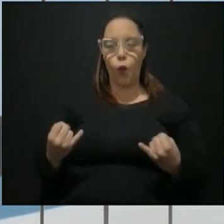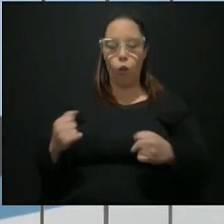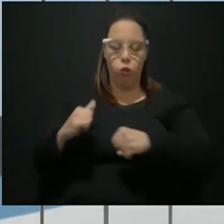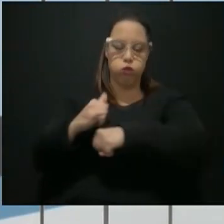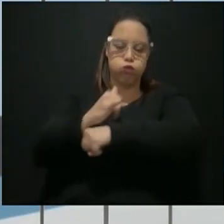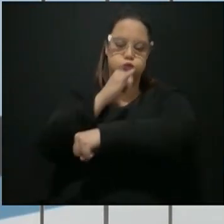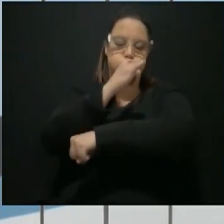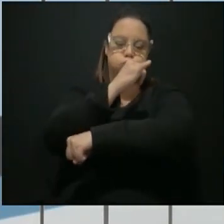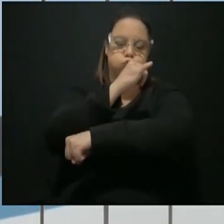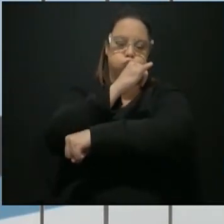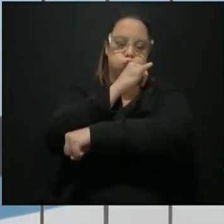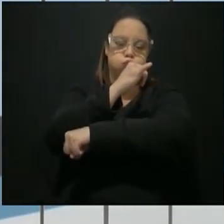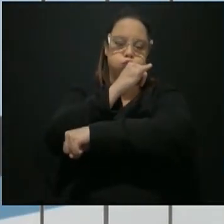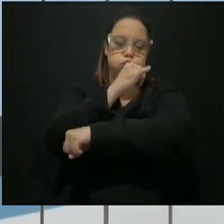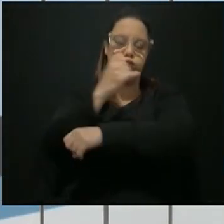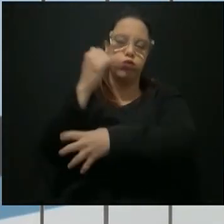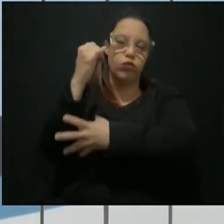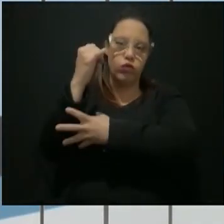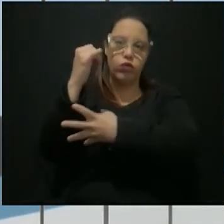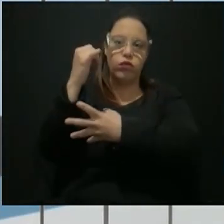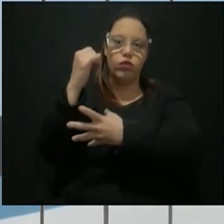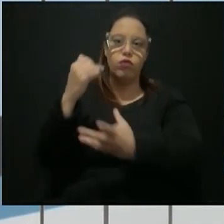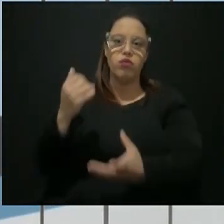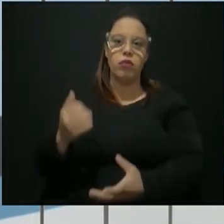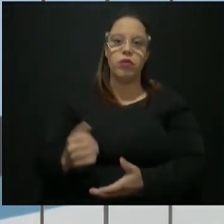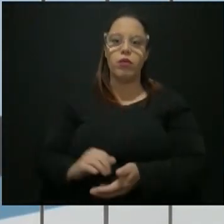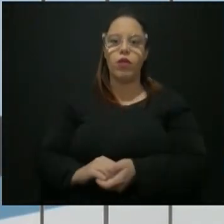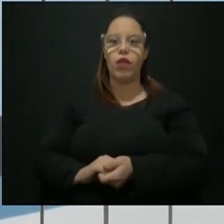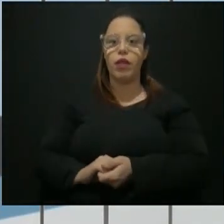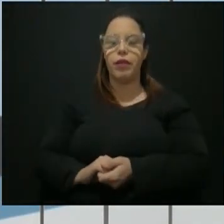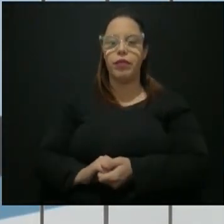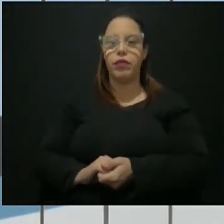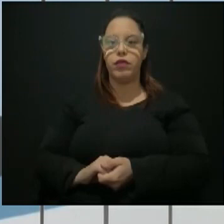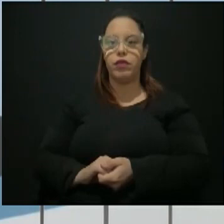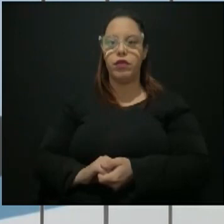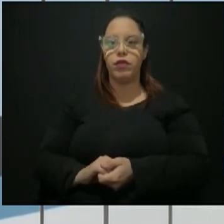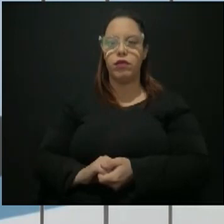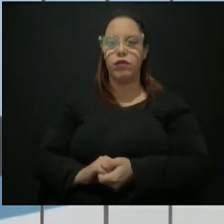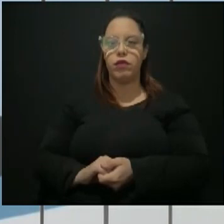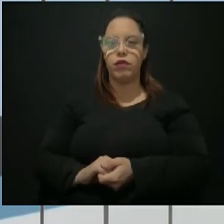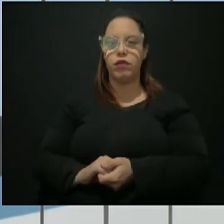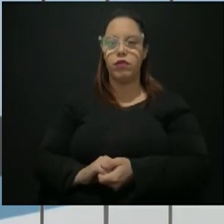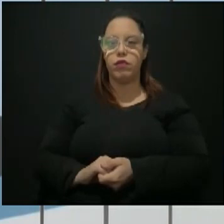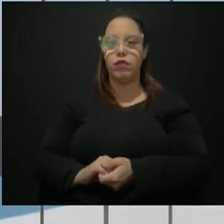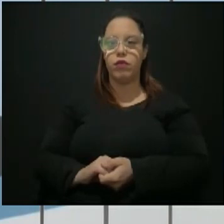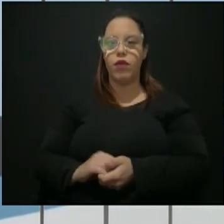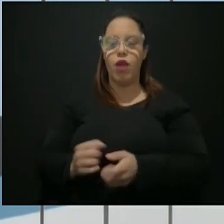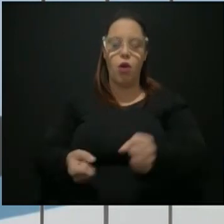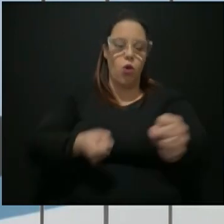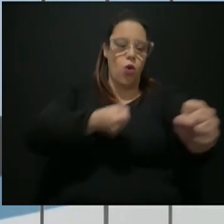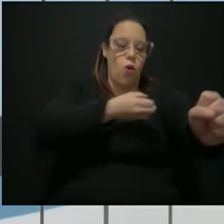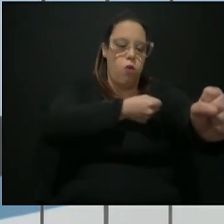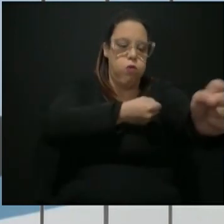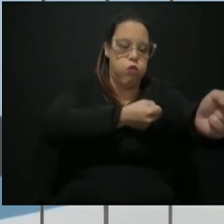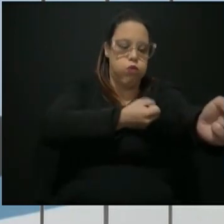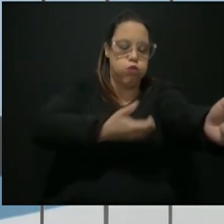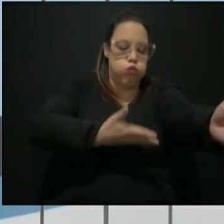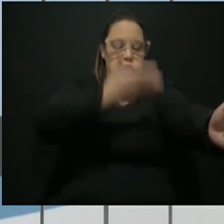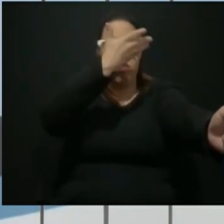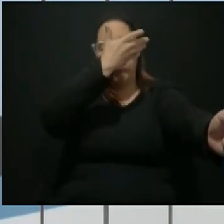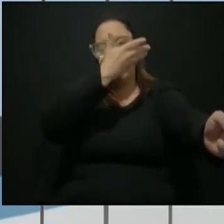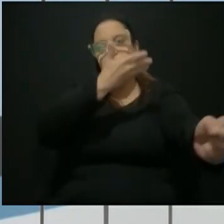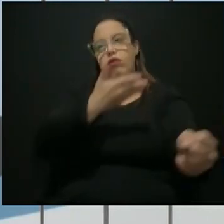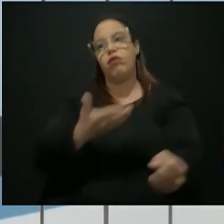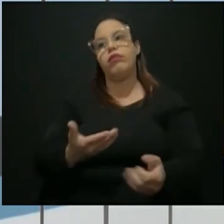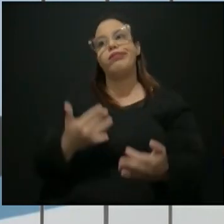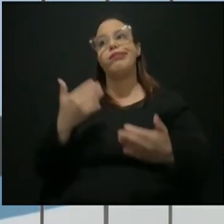de massa muscular, principalmente com o uso desses recursos ergogênicos que elevam a pressão arterial, né, aumentam a probabilidade de morte